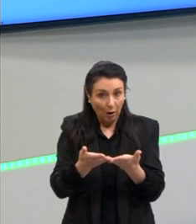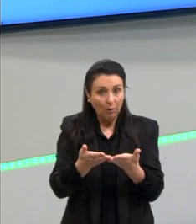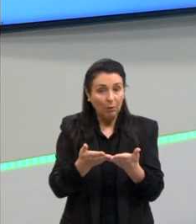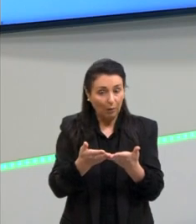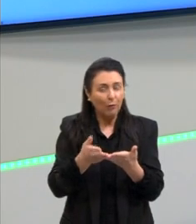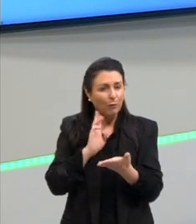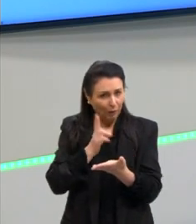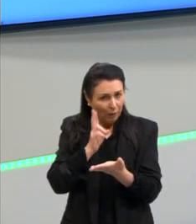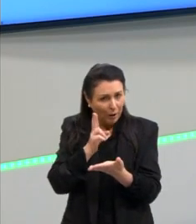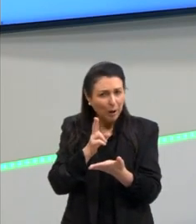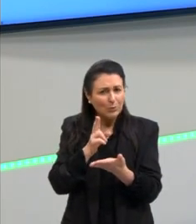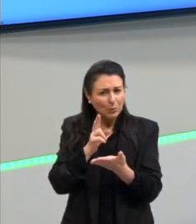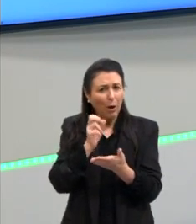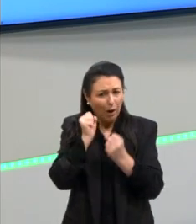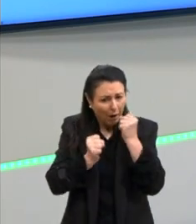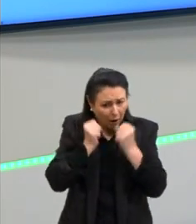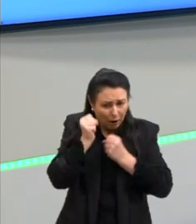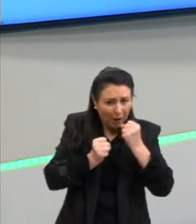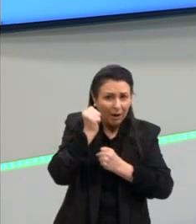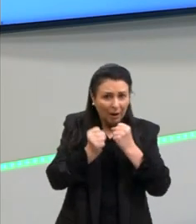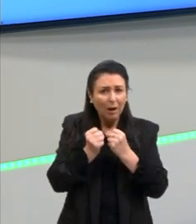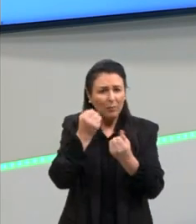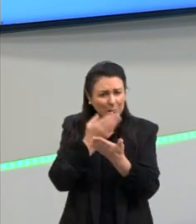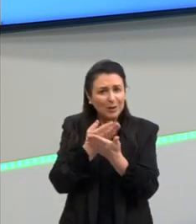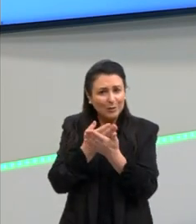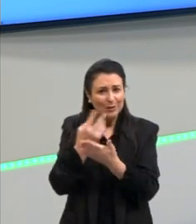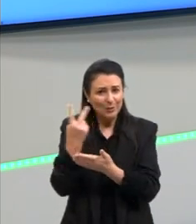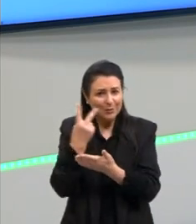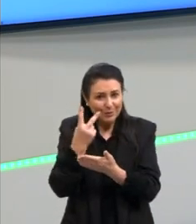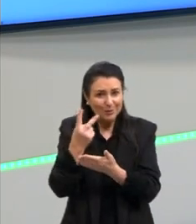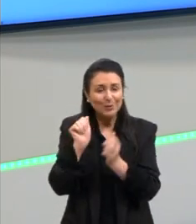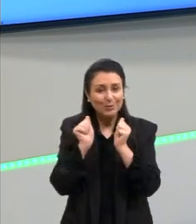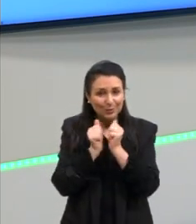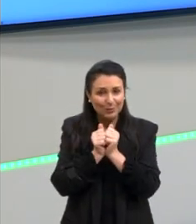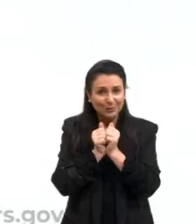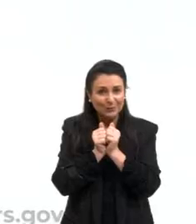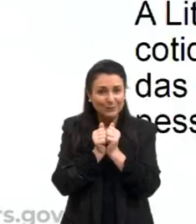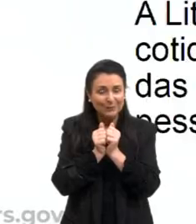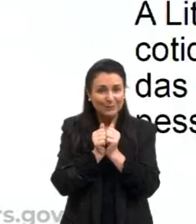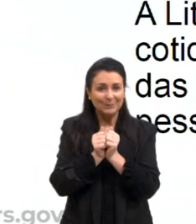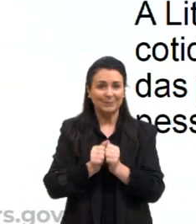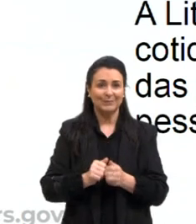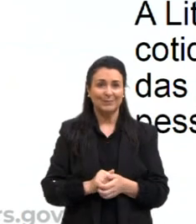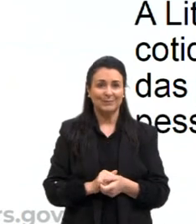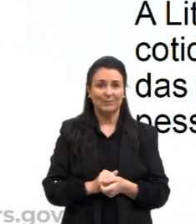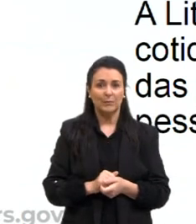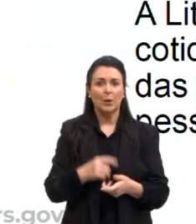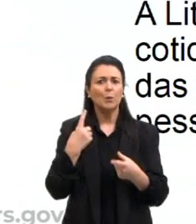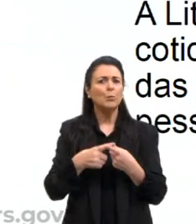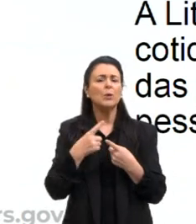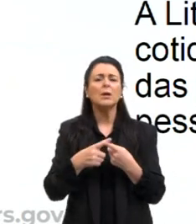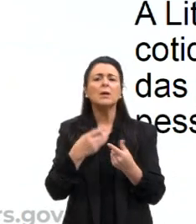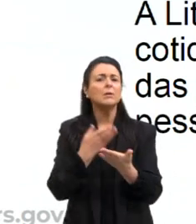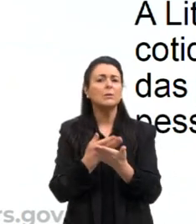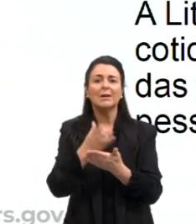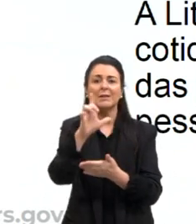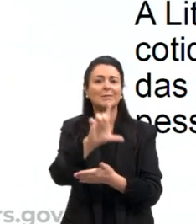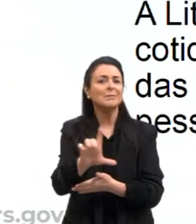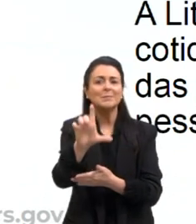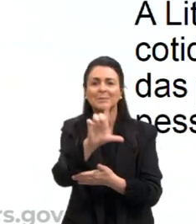não ficar sem saber as duas coisas por quê Porque casa muito bem tá bem pessoal E por que estudar literatura